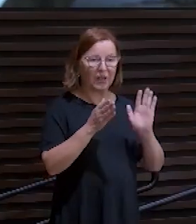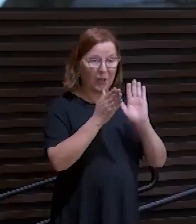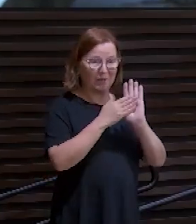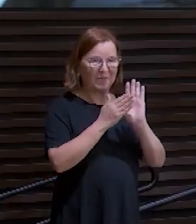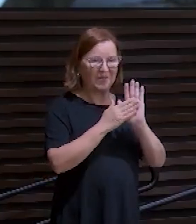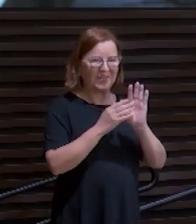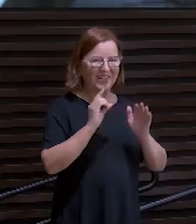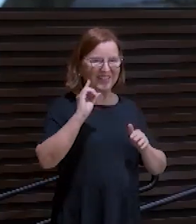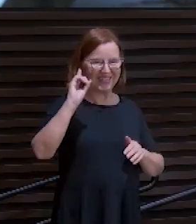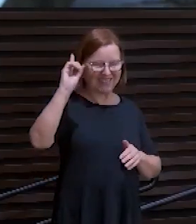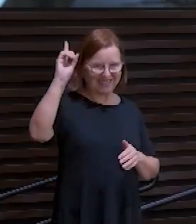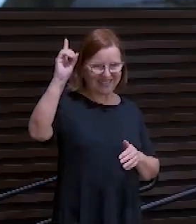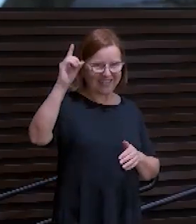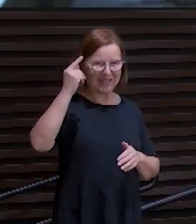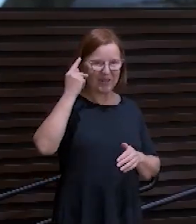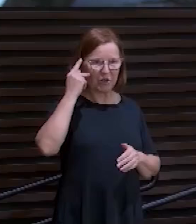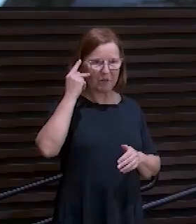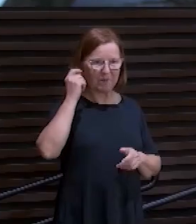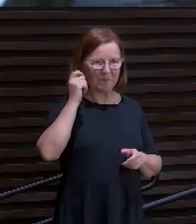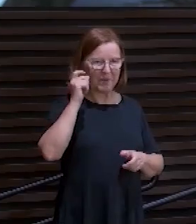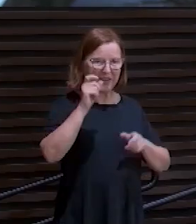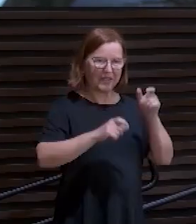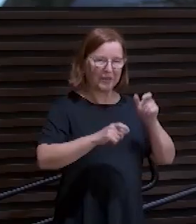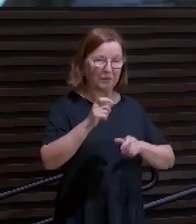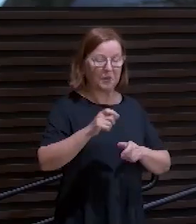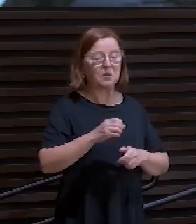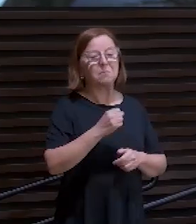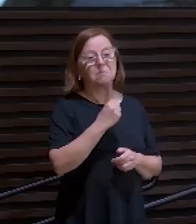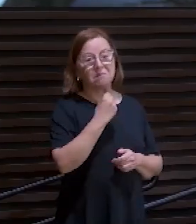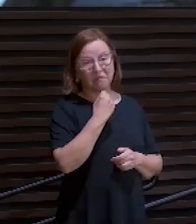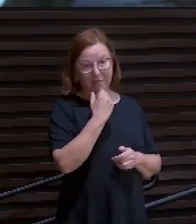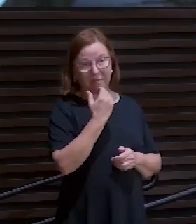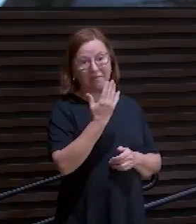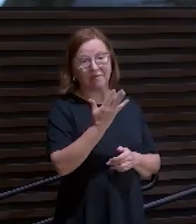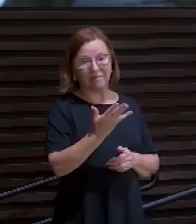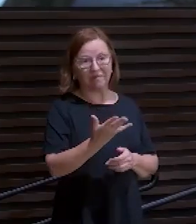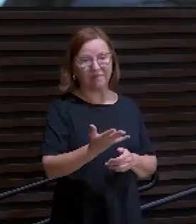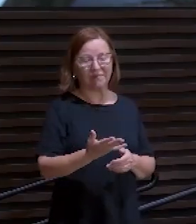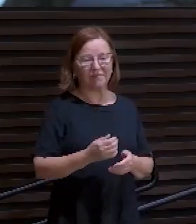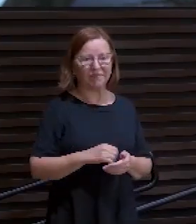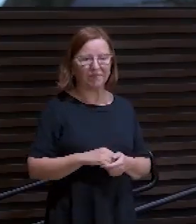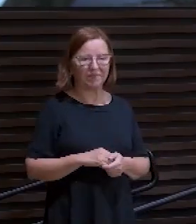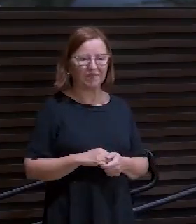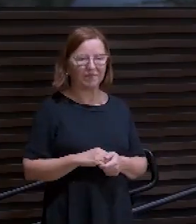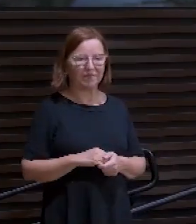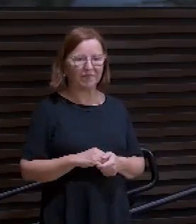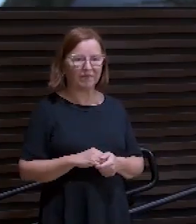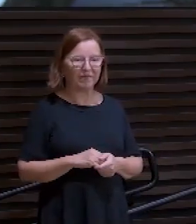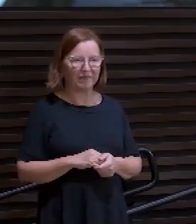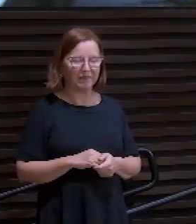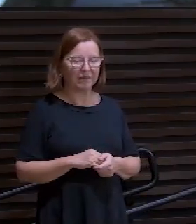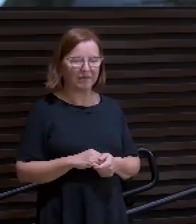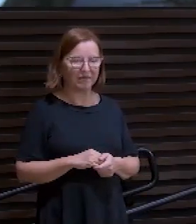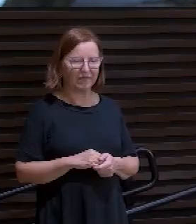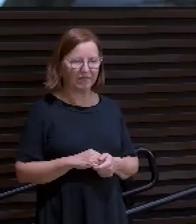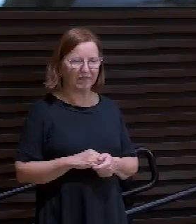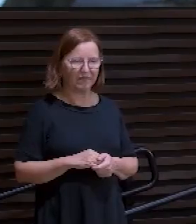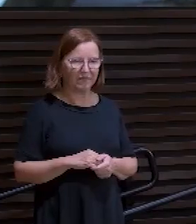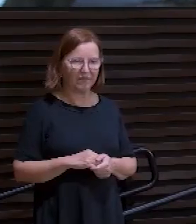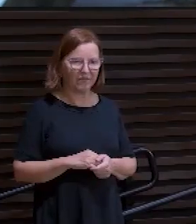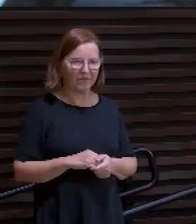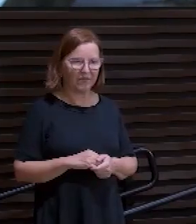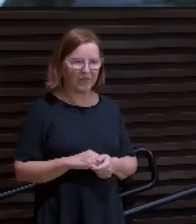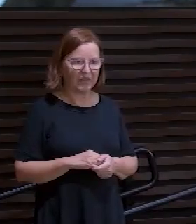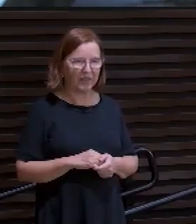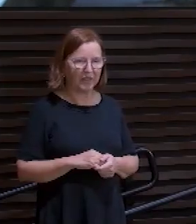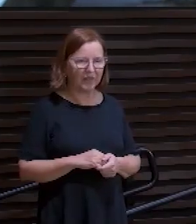homem, desde a criação, foi muito bom. Então não diga, nas nossas muitas loucuras